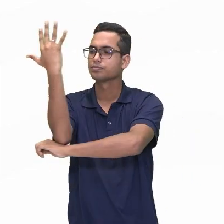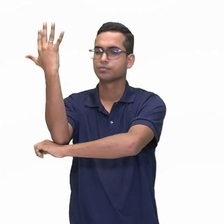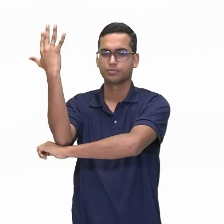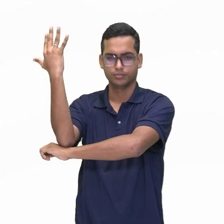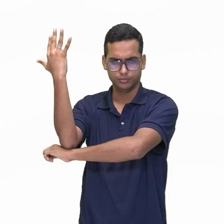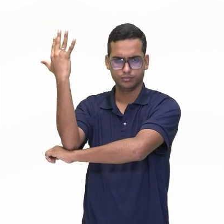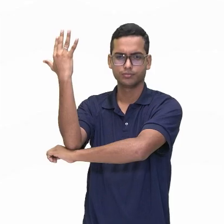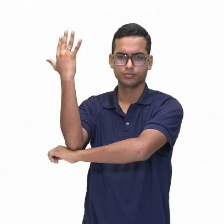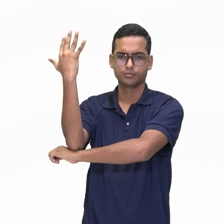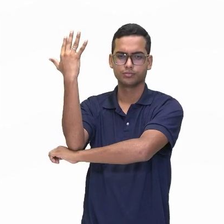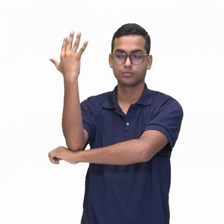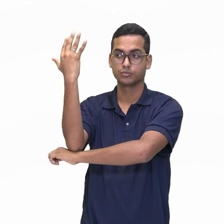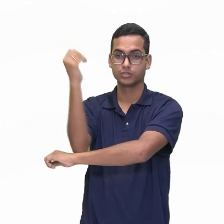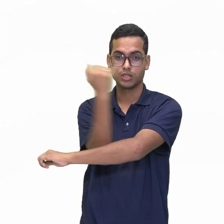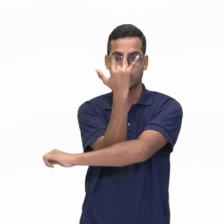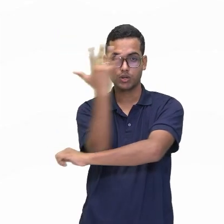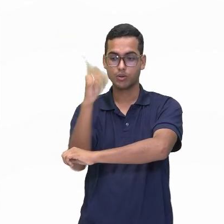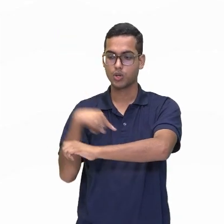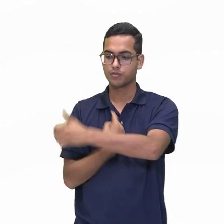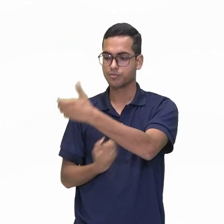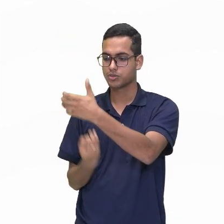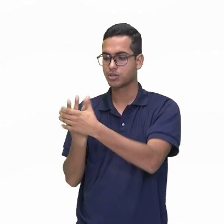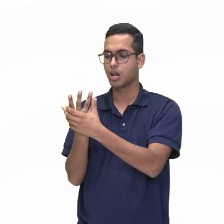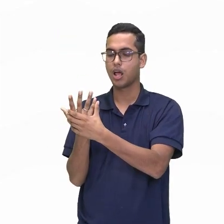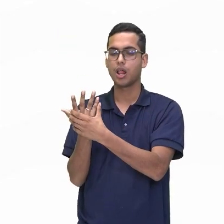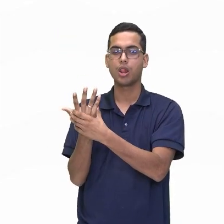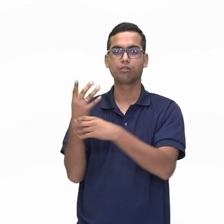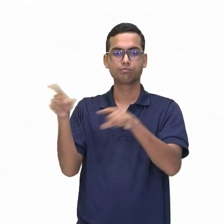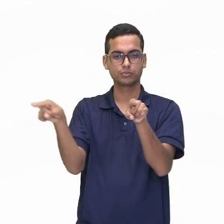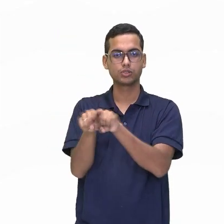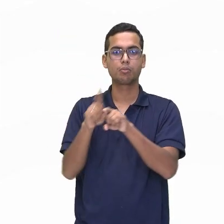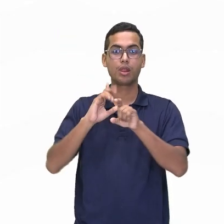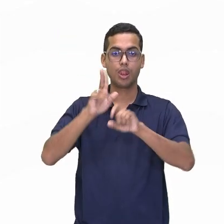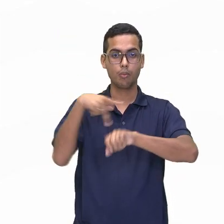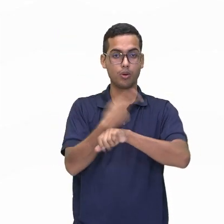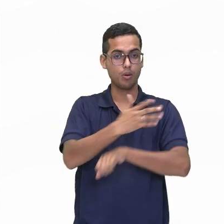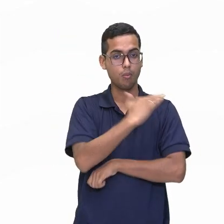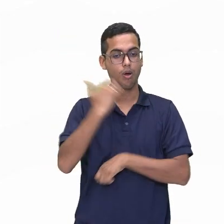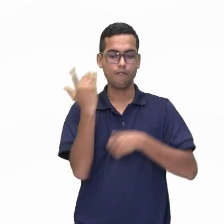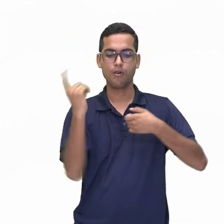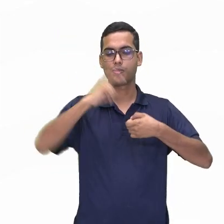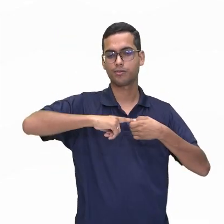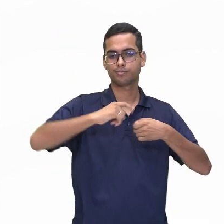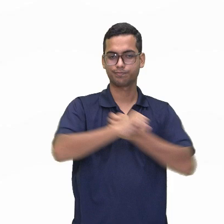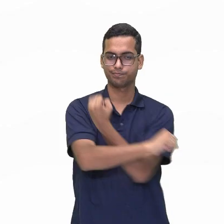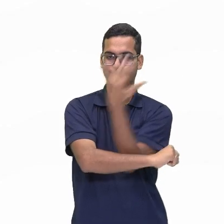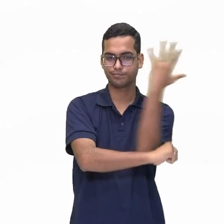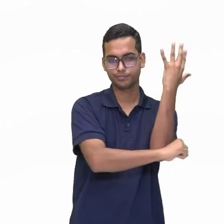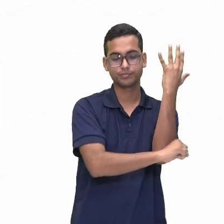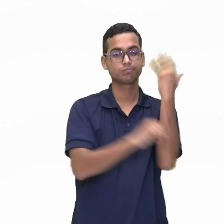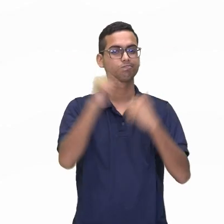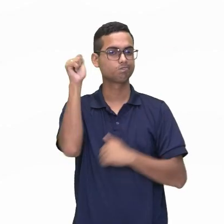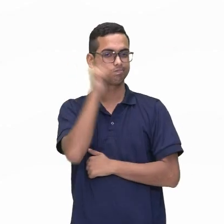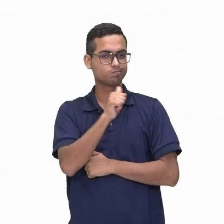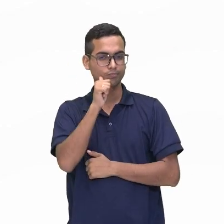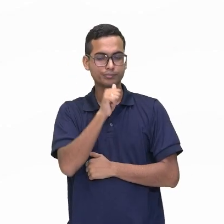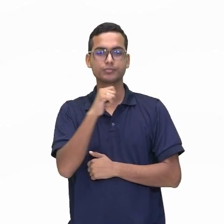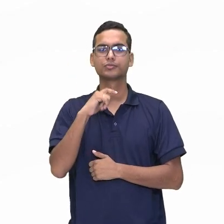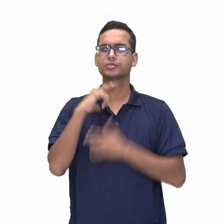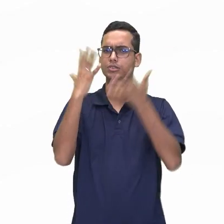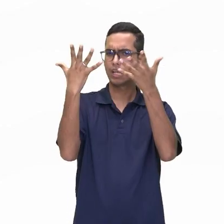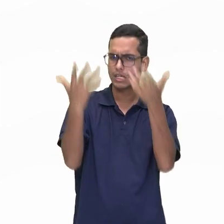natureza voltaremos. Então eu trago aqui esse olhar para o feminino, para a mulher, pois ser mulher é aceitar a